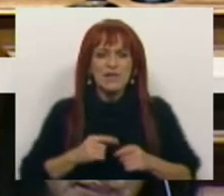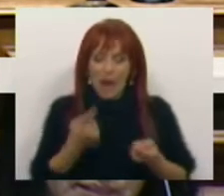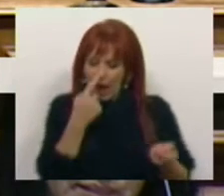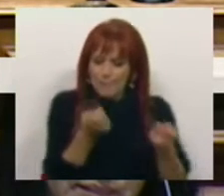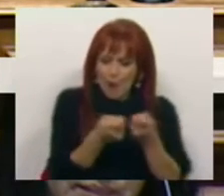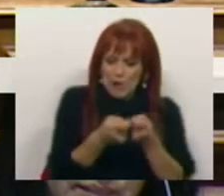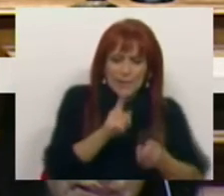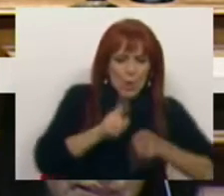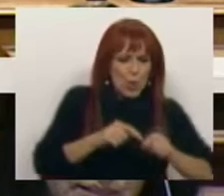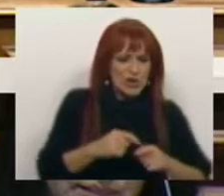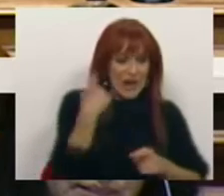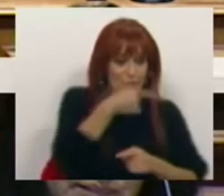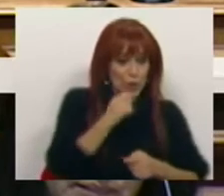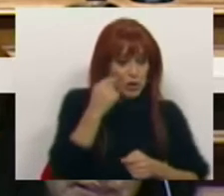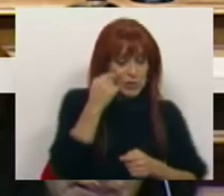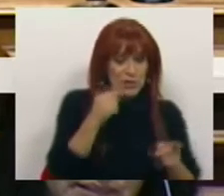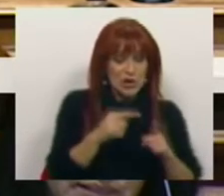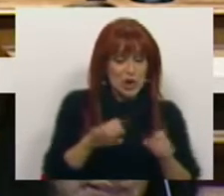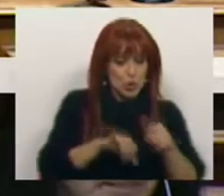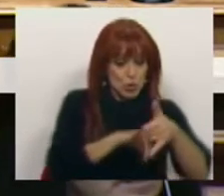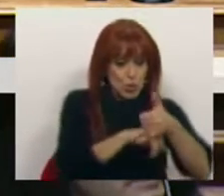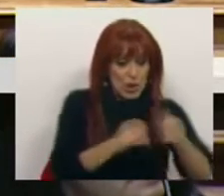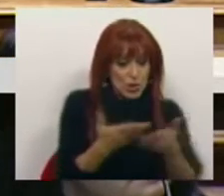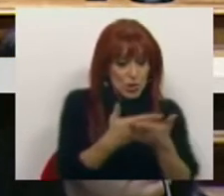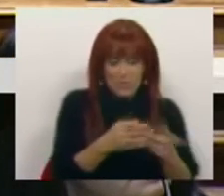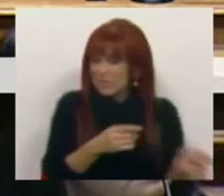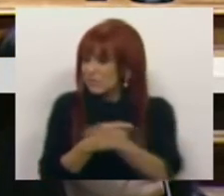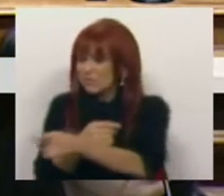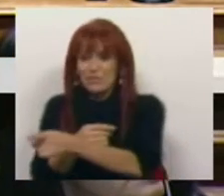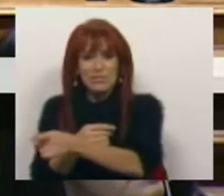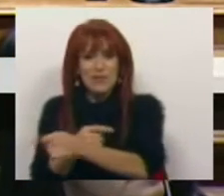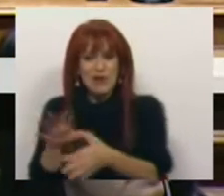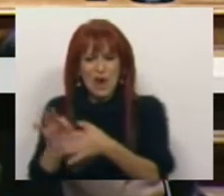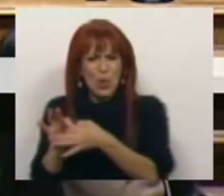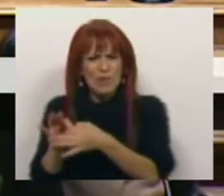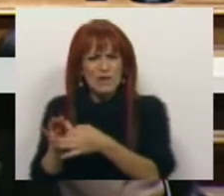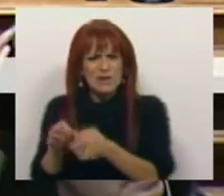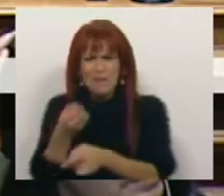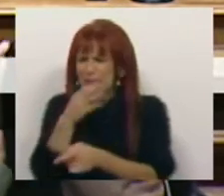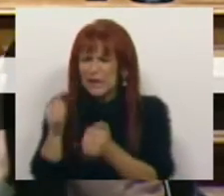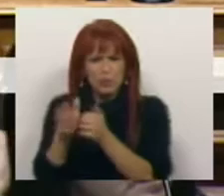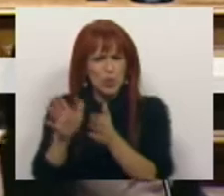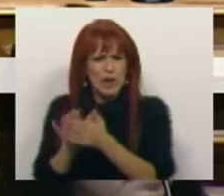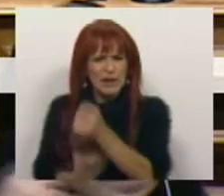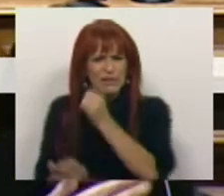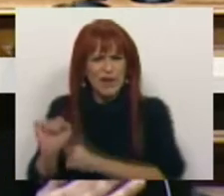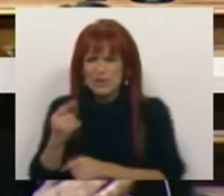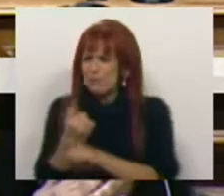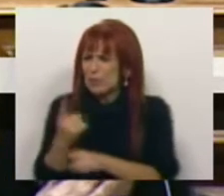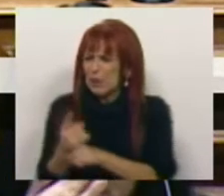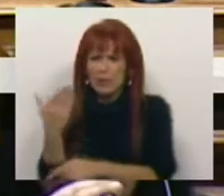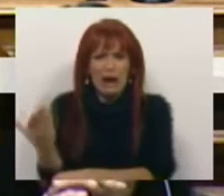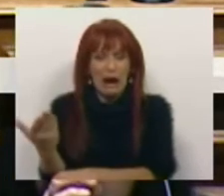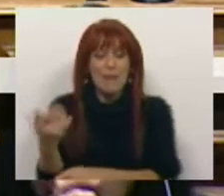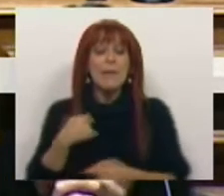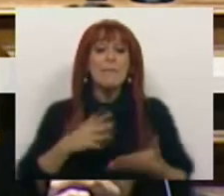aproximar esta figura das sociedades comerciais, que faria as cooperativas perder toda a sua utilidade.